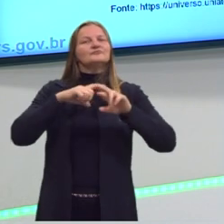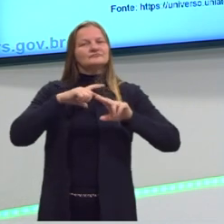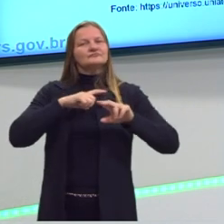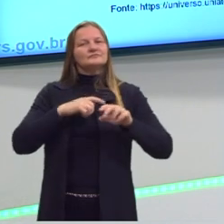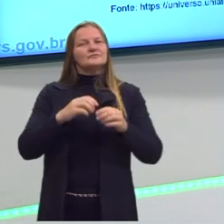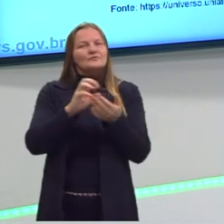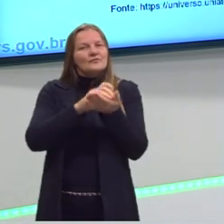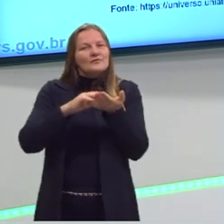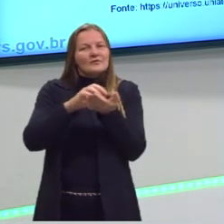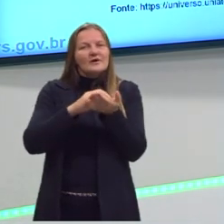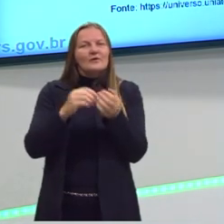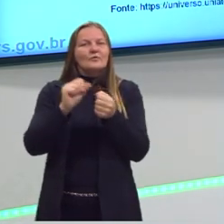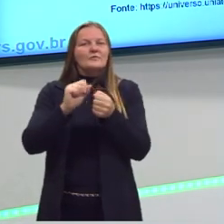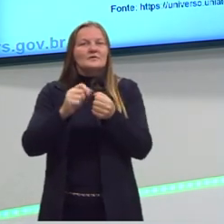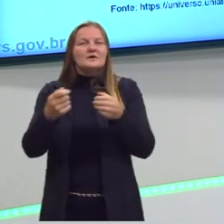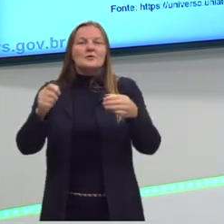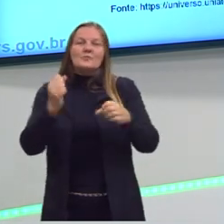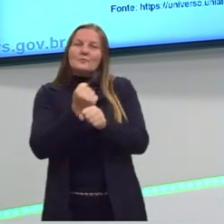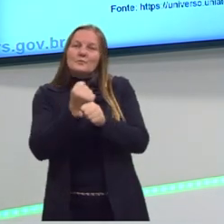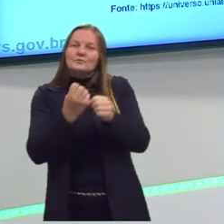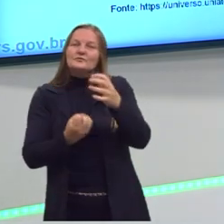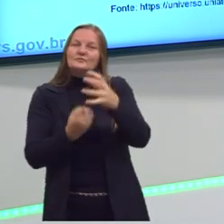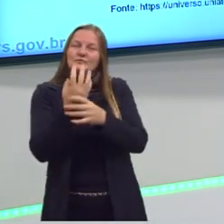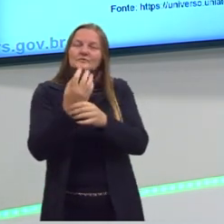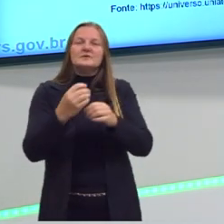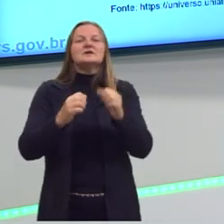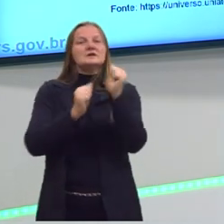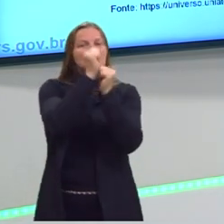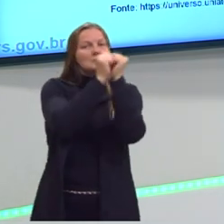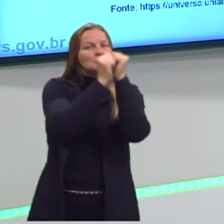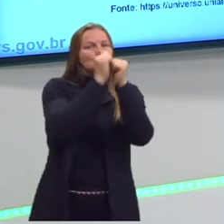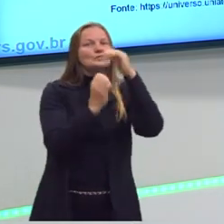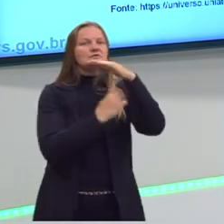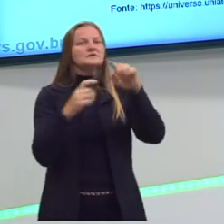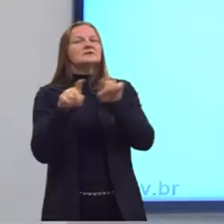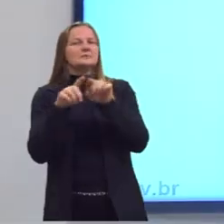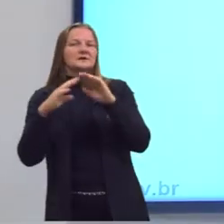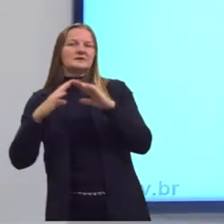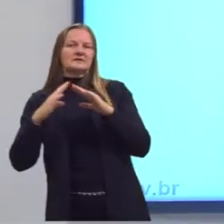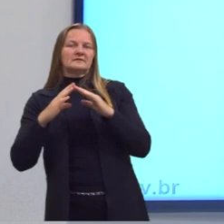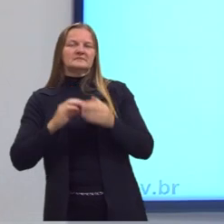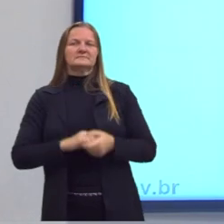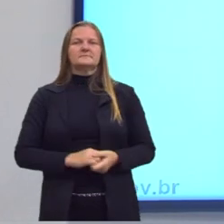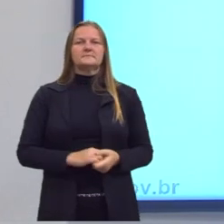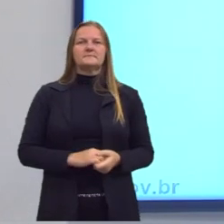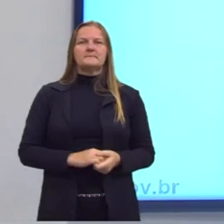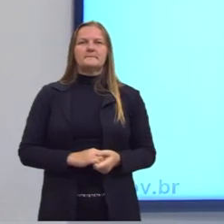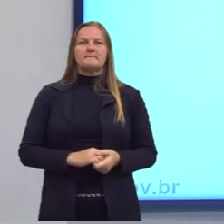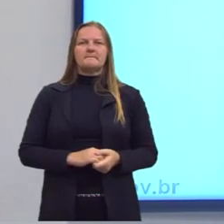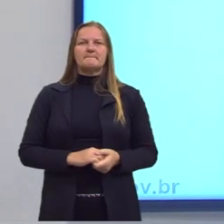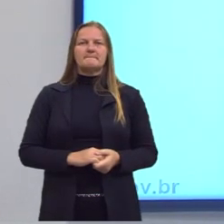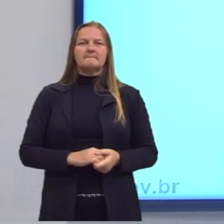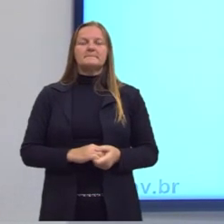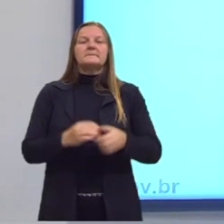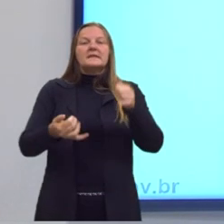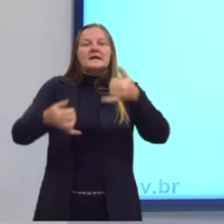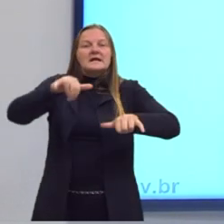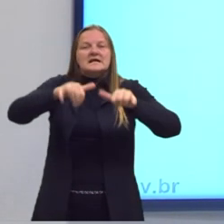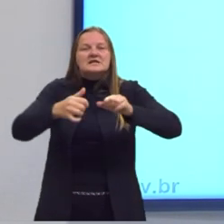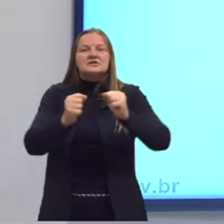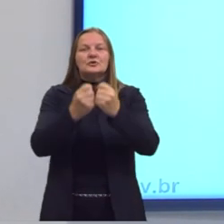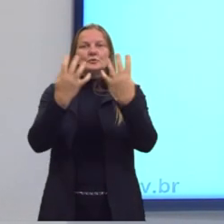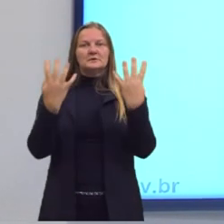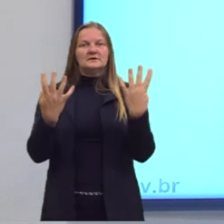esse cálculo de produção tanto na indústria quanto dentro de casa bom então a estequiometria